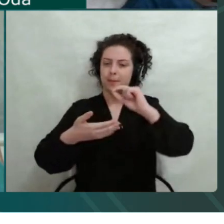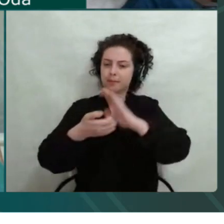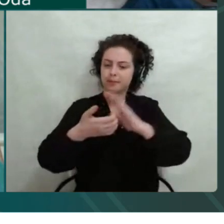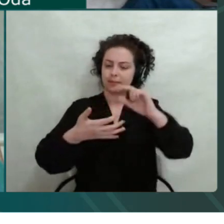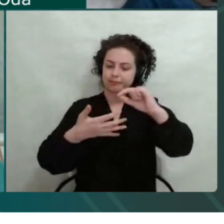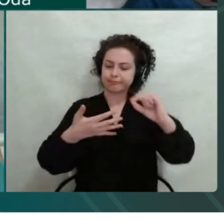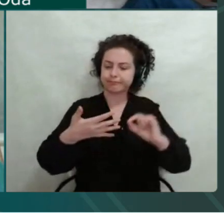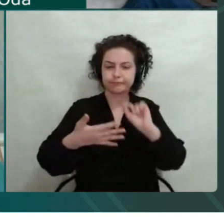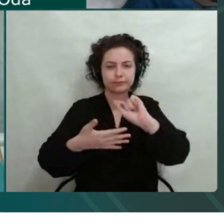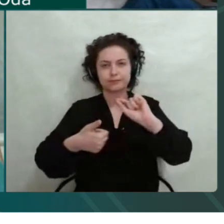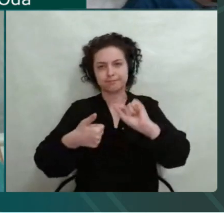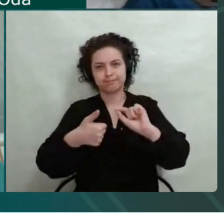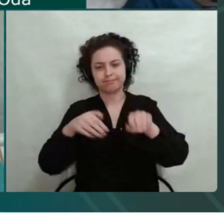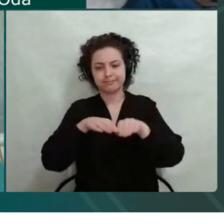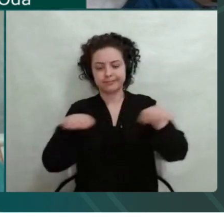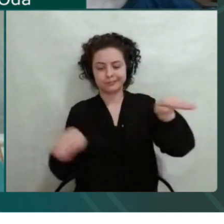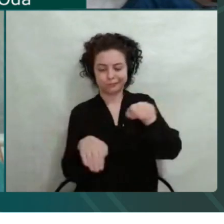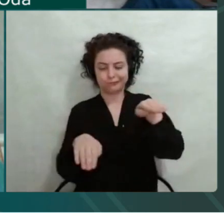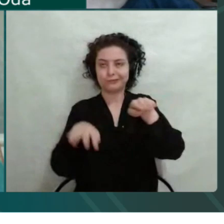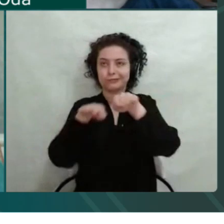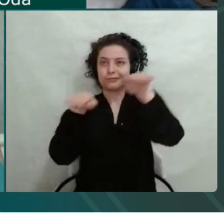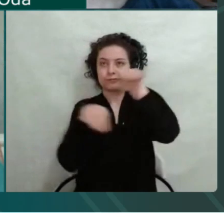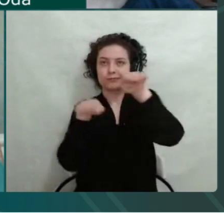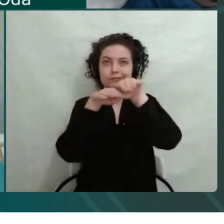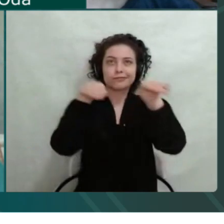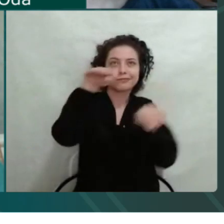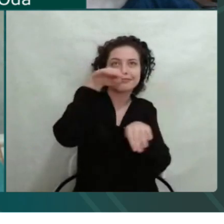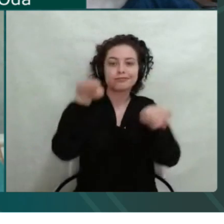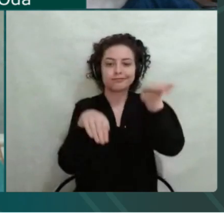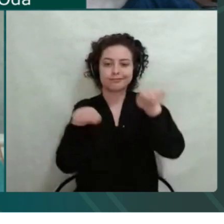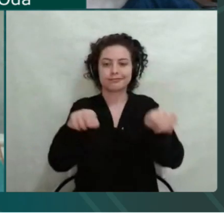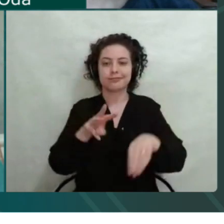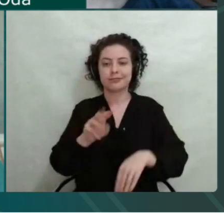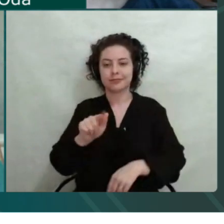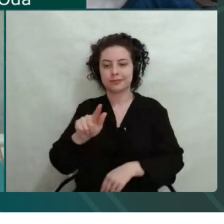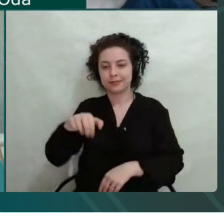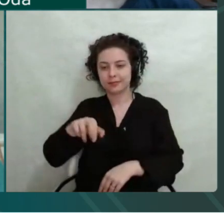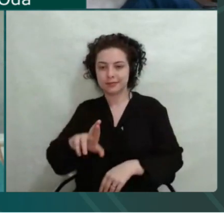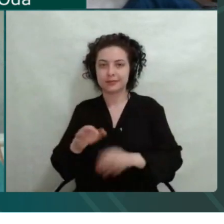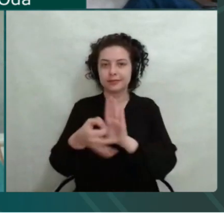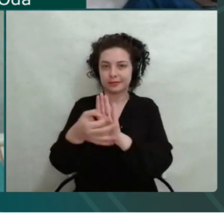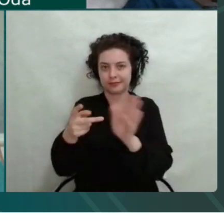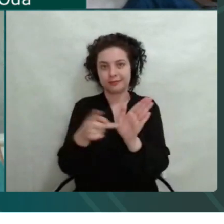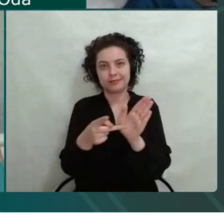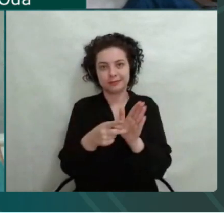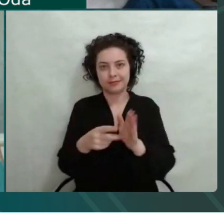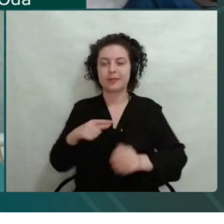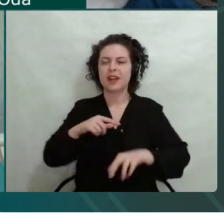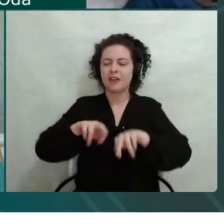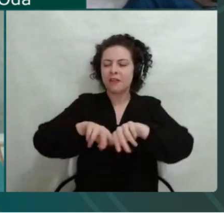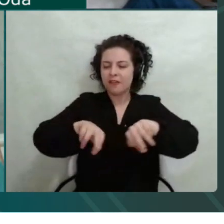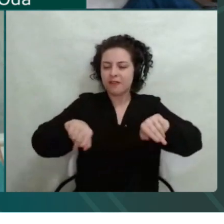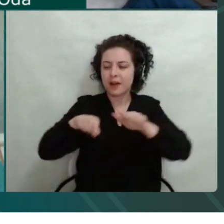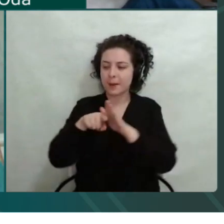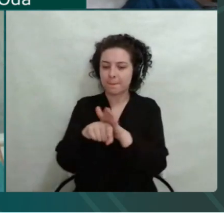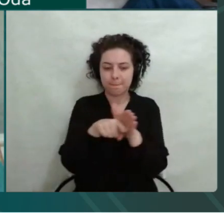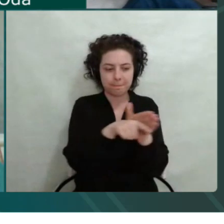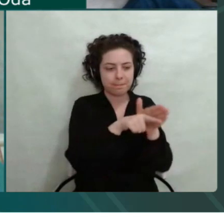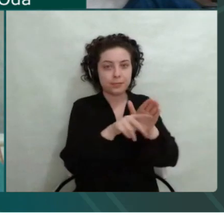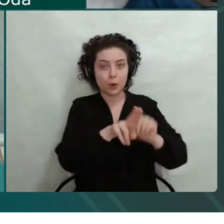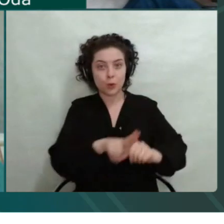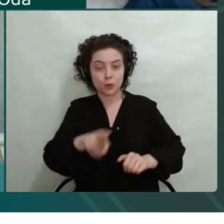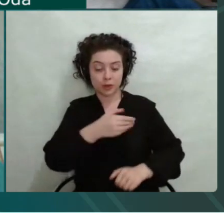das desigualdades que o Wagner nos trouxe. Quer dizer, as várias pesquisas que estão sendo realizadas pelas universidades